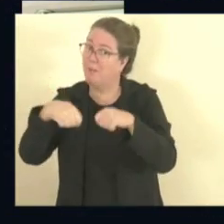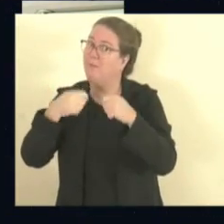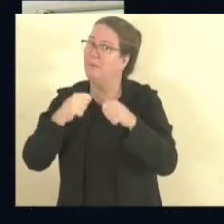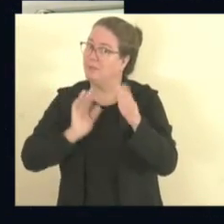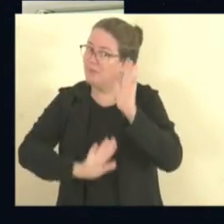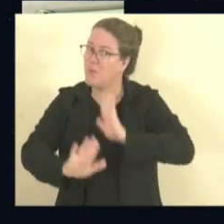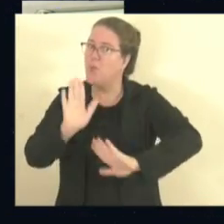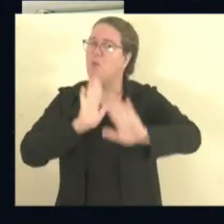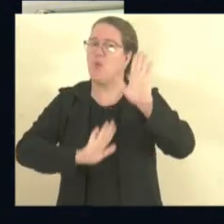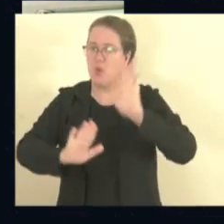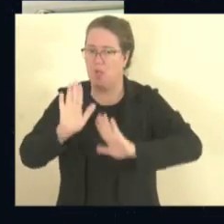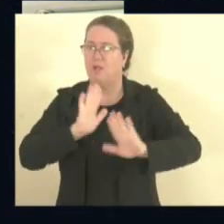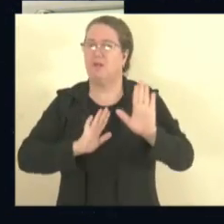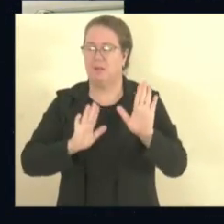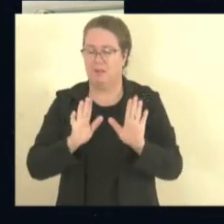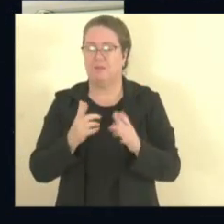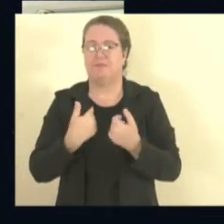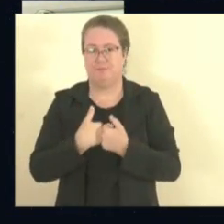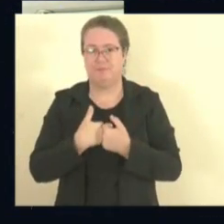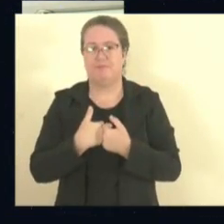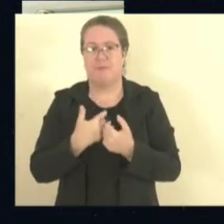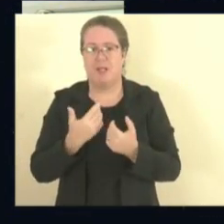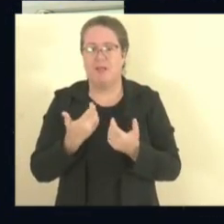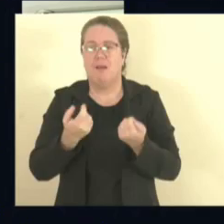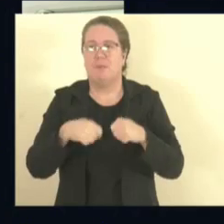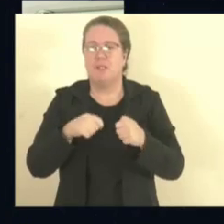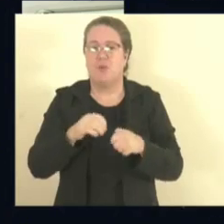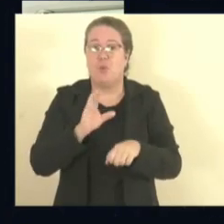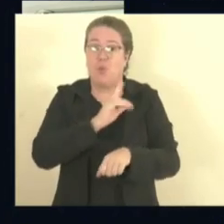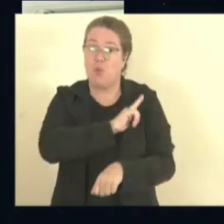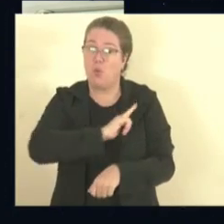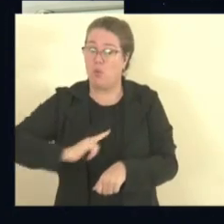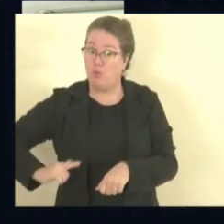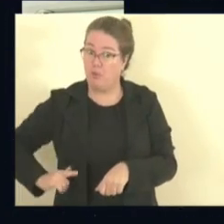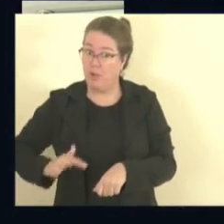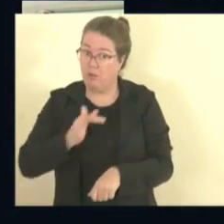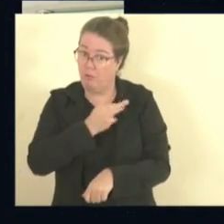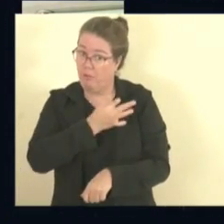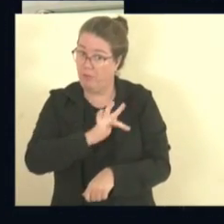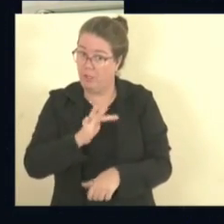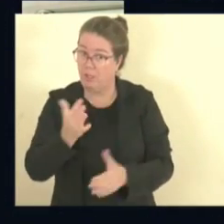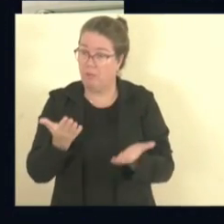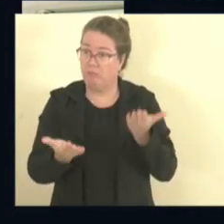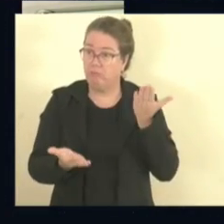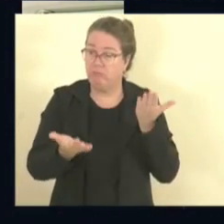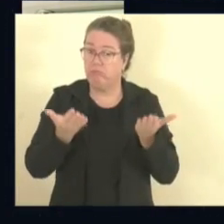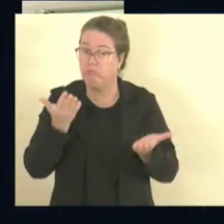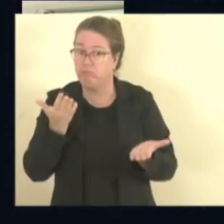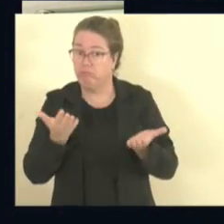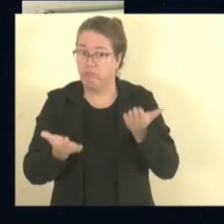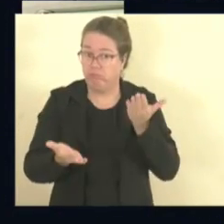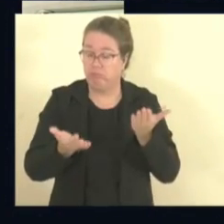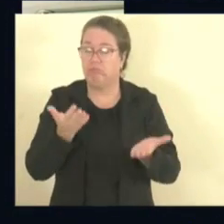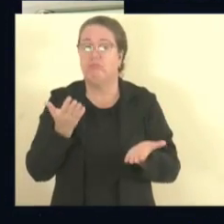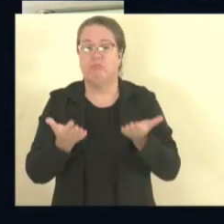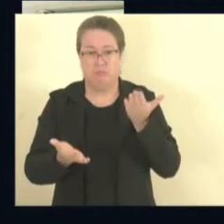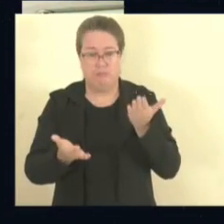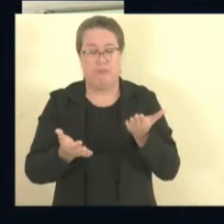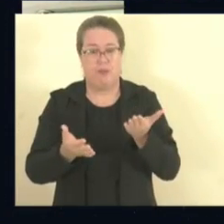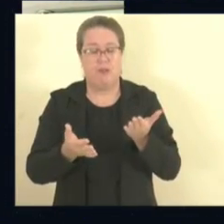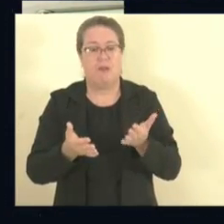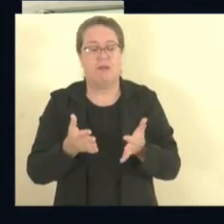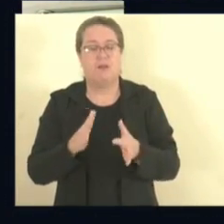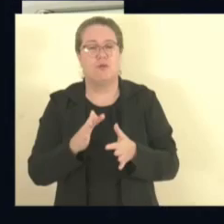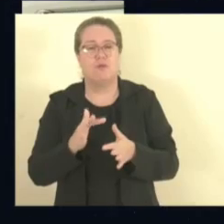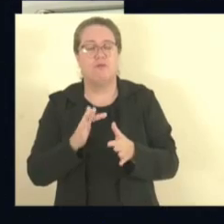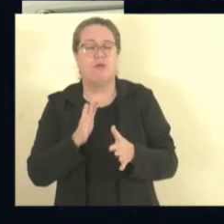um governo federal extremamente instável, que não respeita a estabilidade econômica, em breve vai ter troca de presidente do